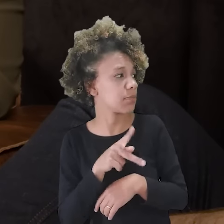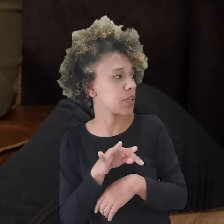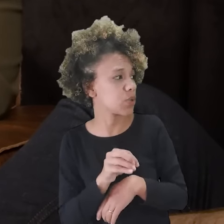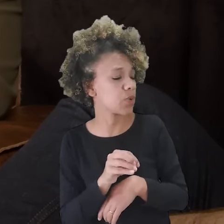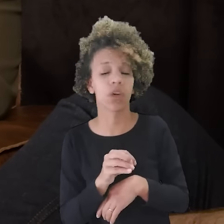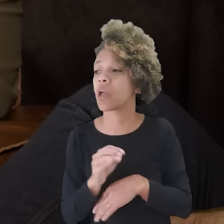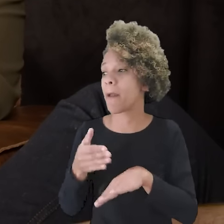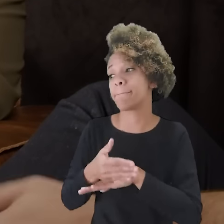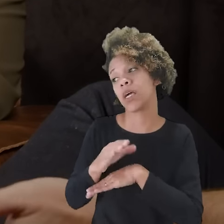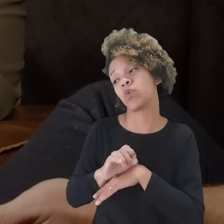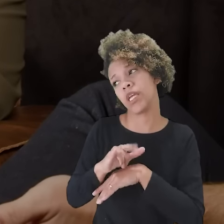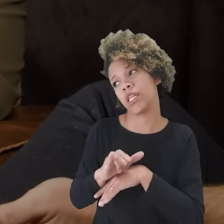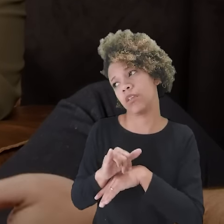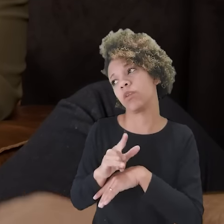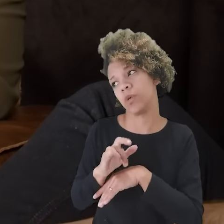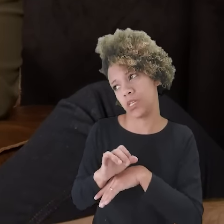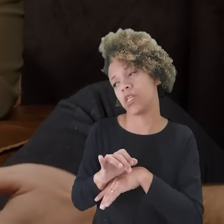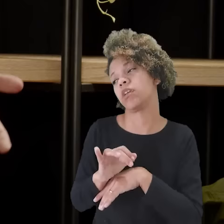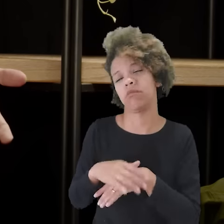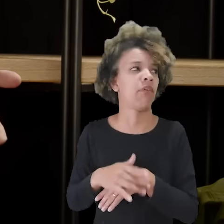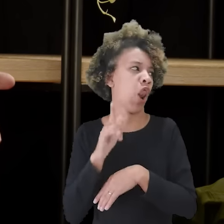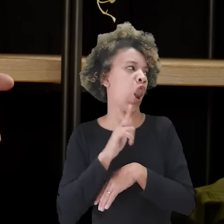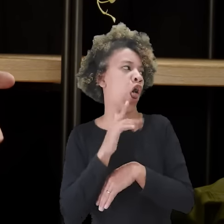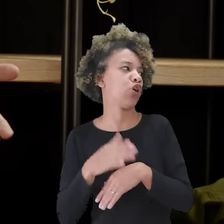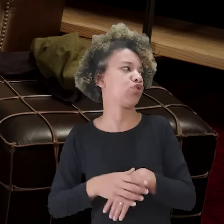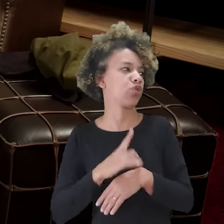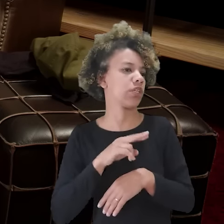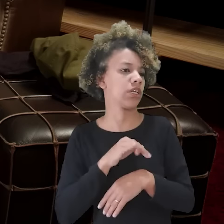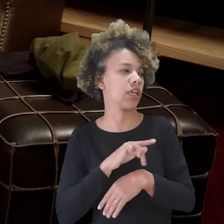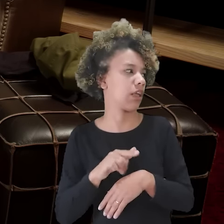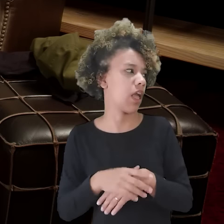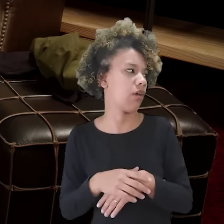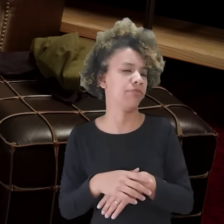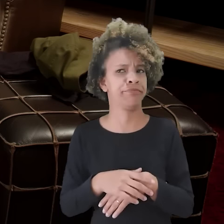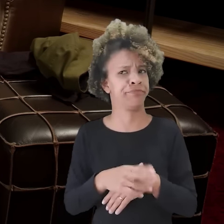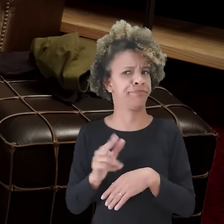quem vai mais é o Elite Daniel Lucas